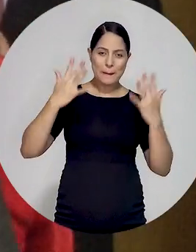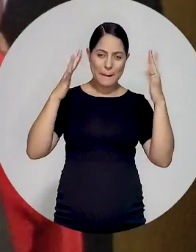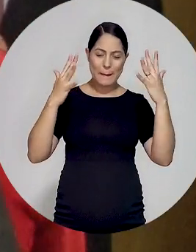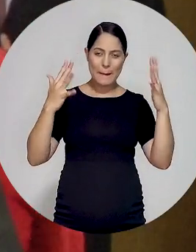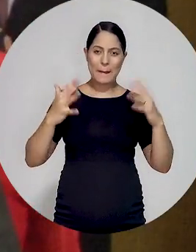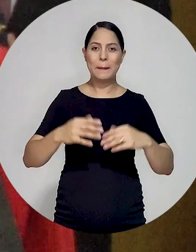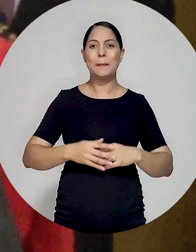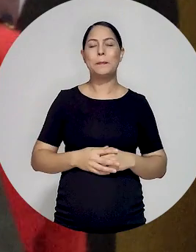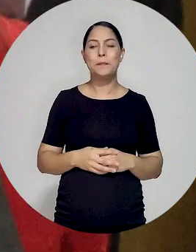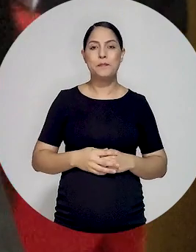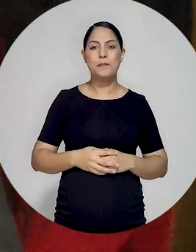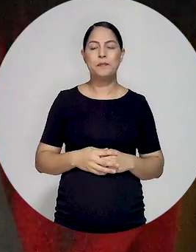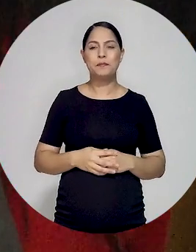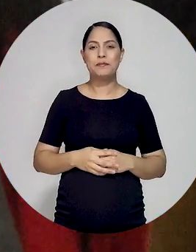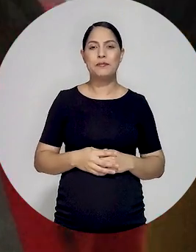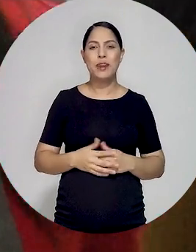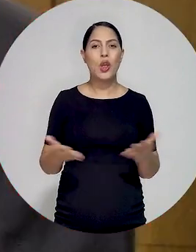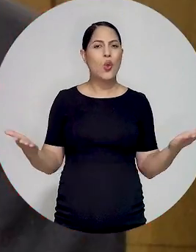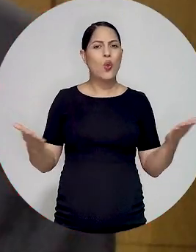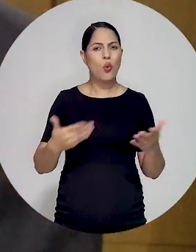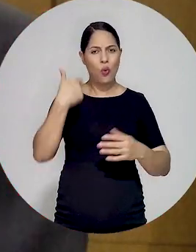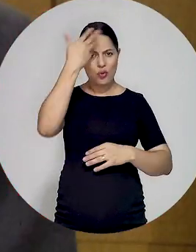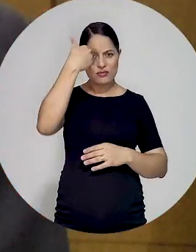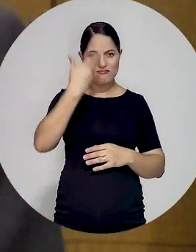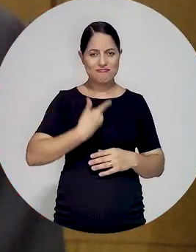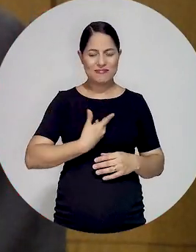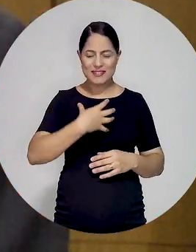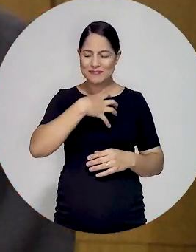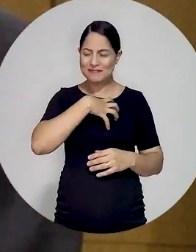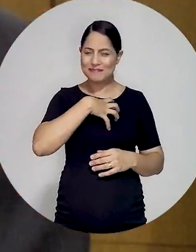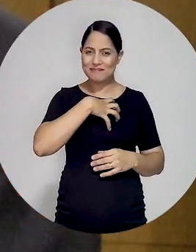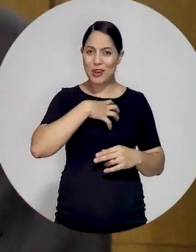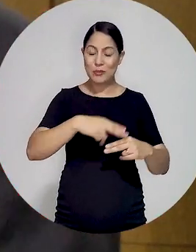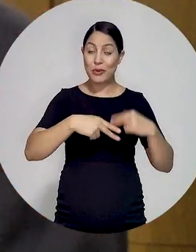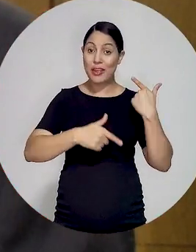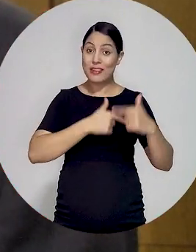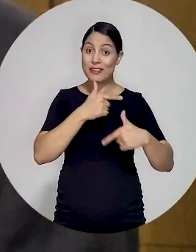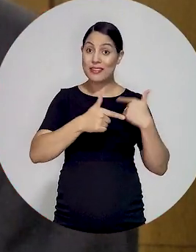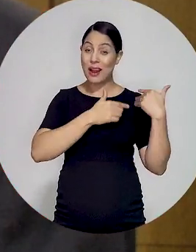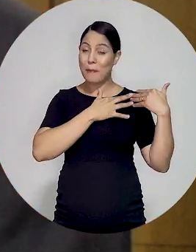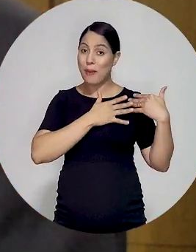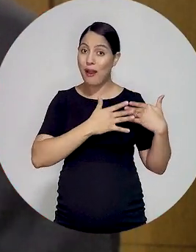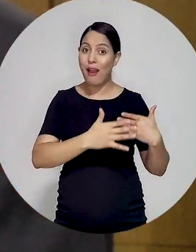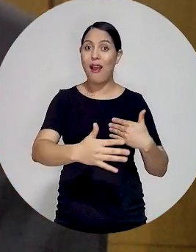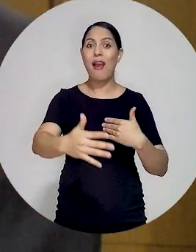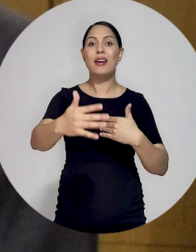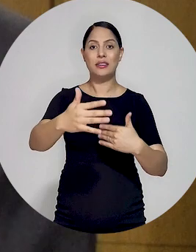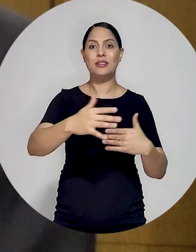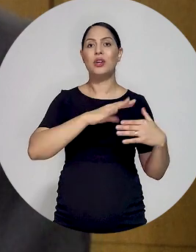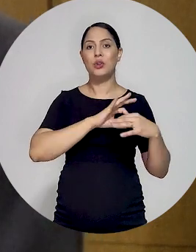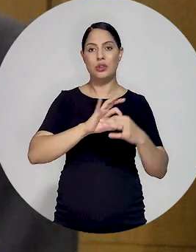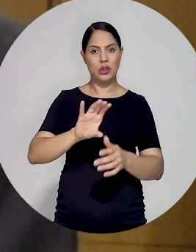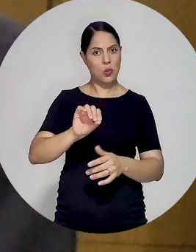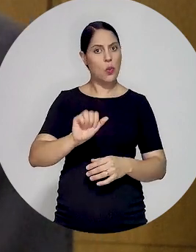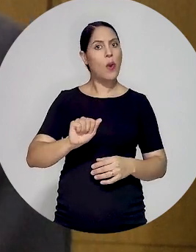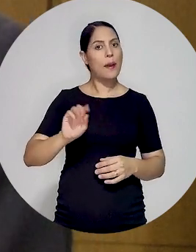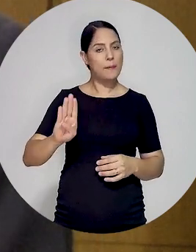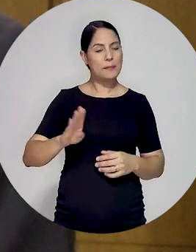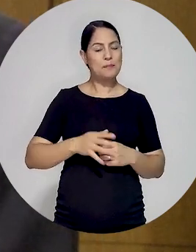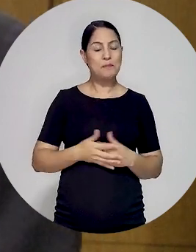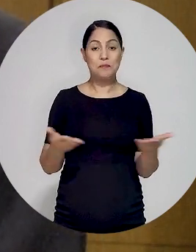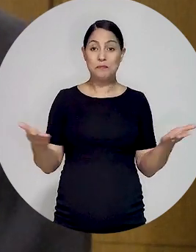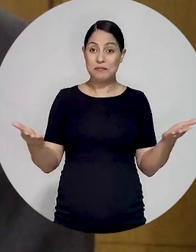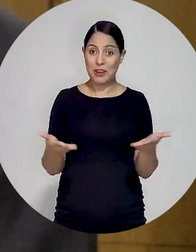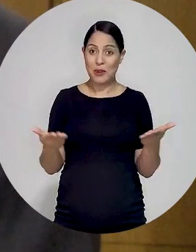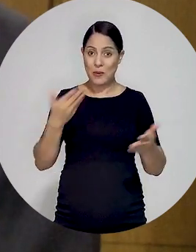todo o aplauso da advocacia do Brasil. É uma homenagem muito importante que recebo pela trajetória do meu